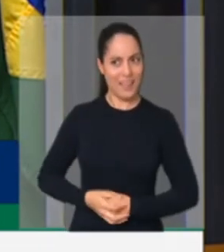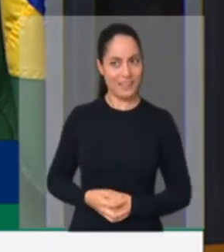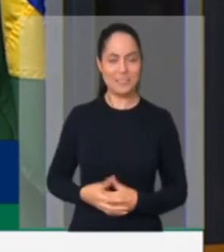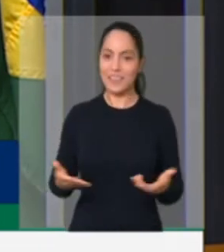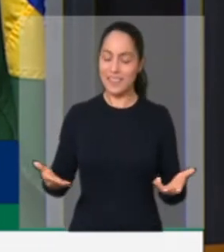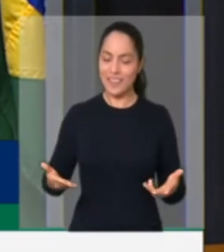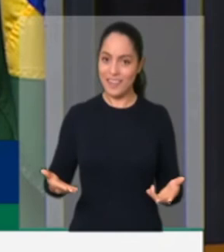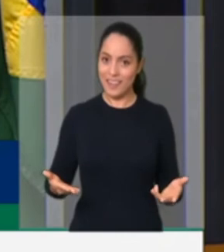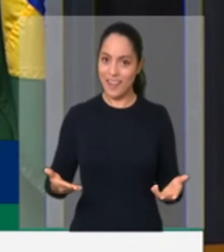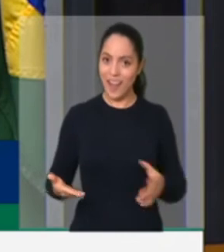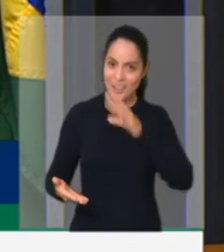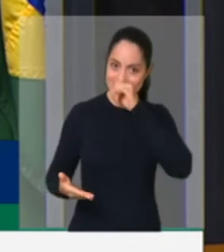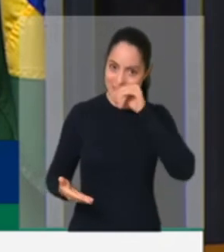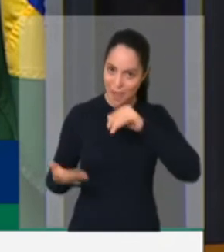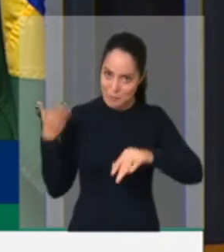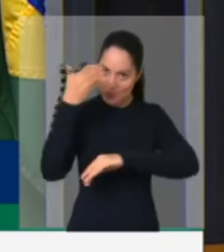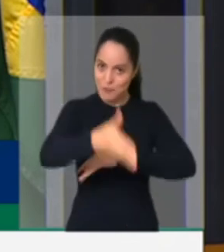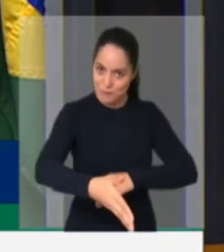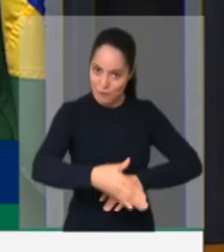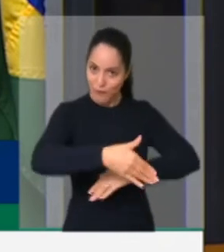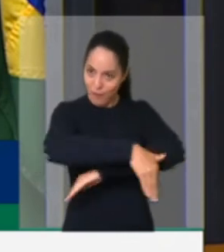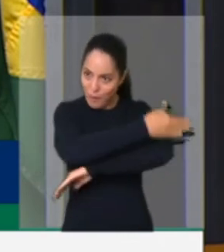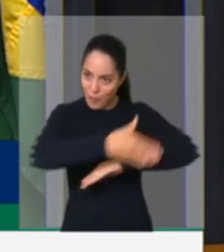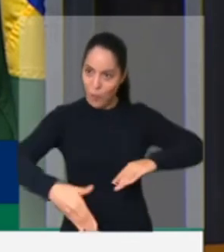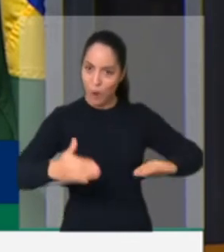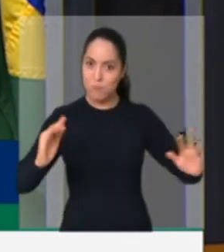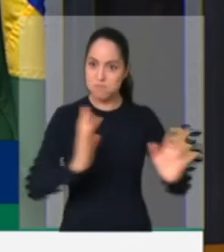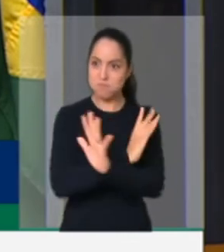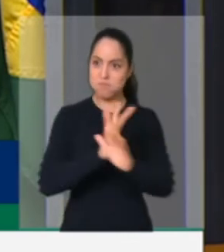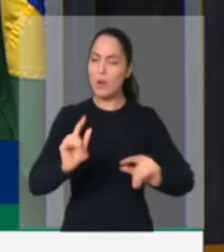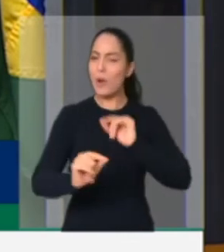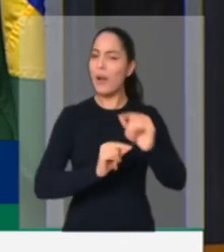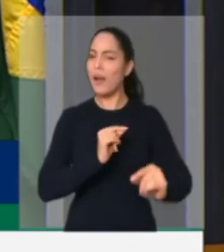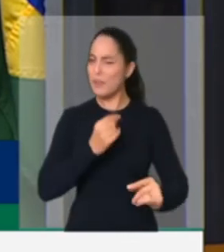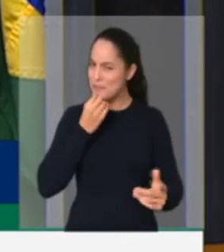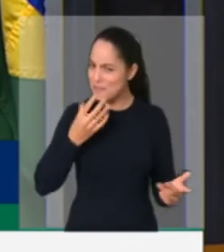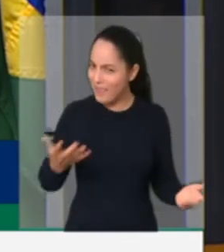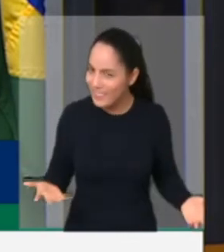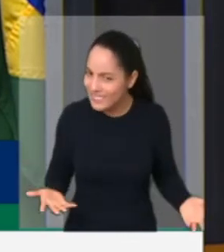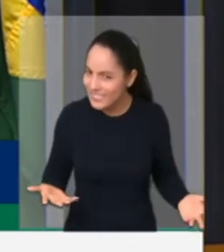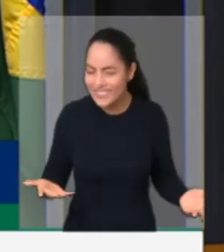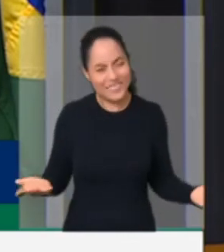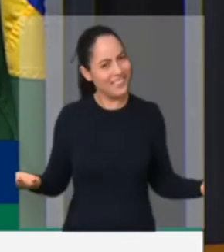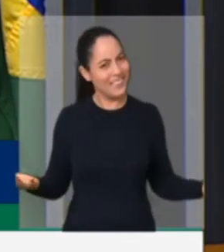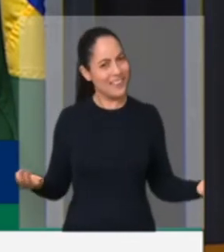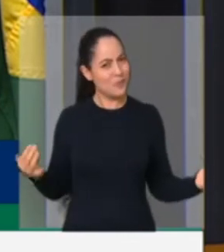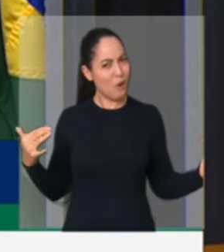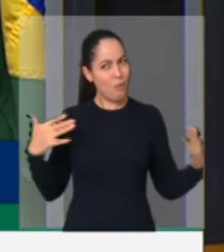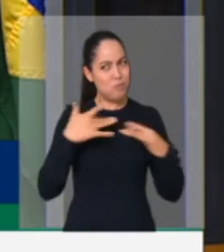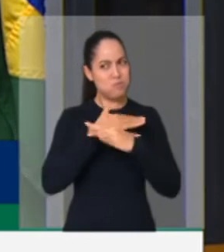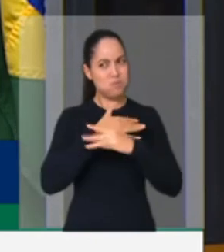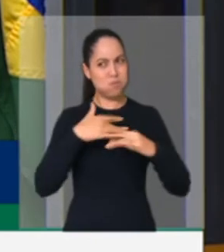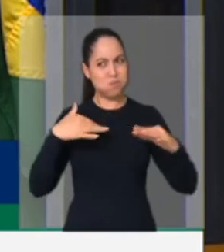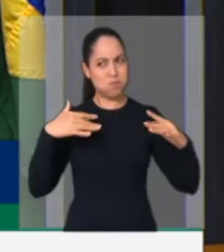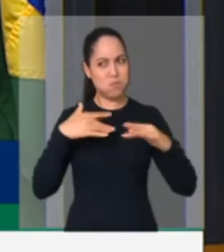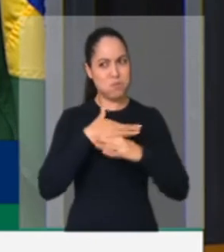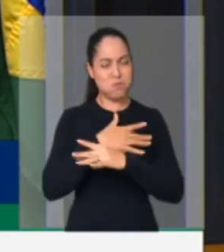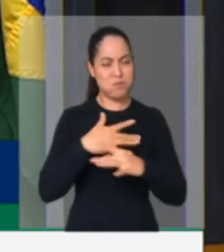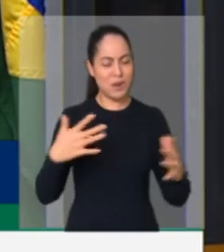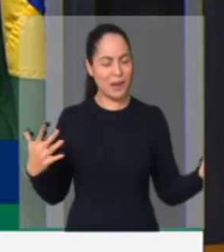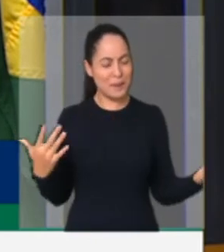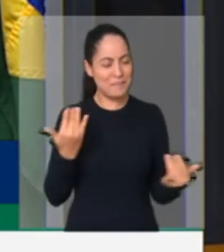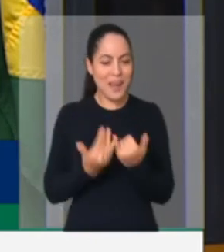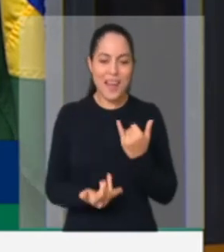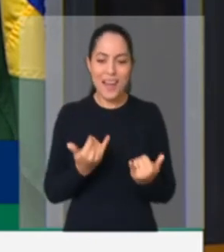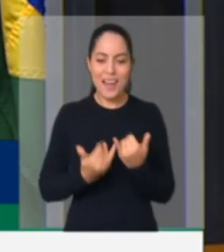foram às ruas para fazer a famosa aglomeração do bem aquela aglomeração que no